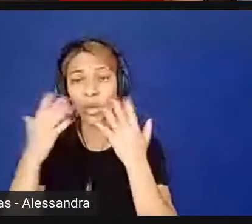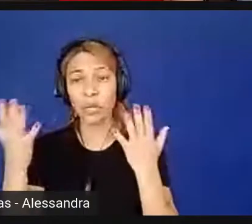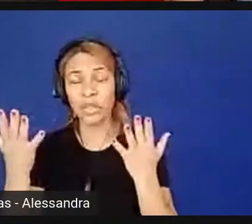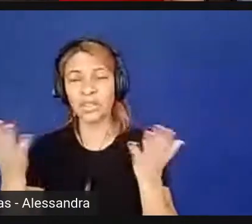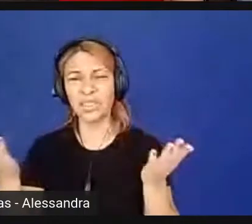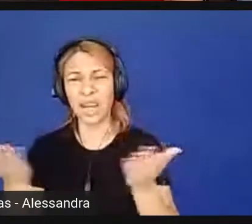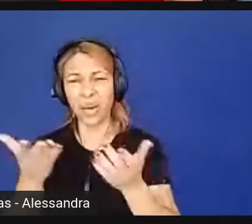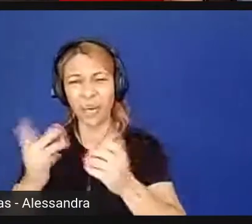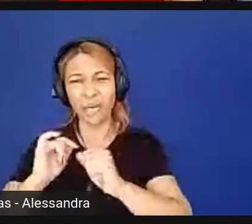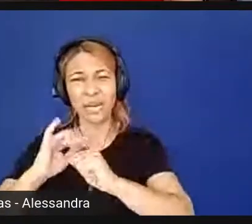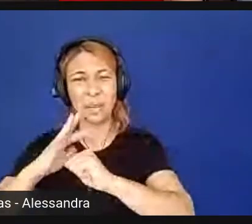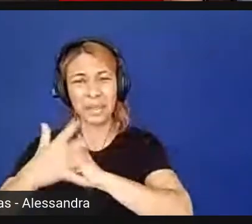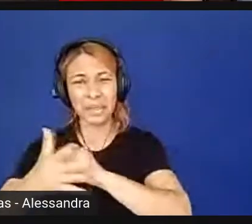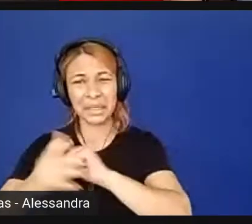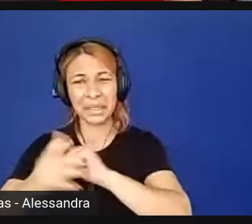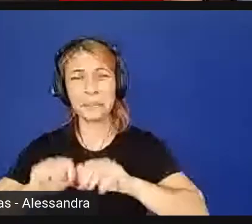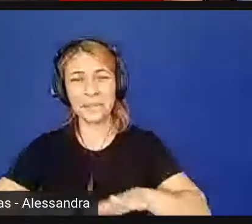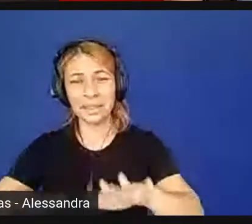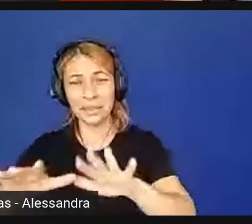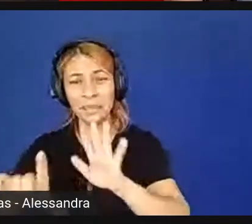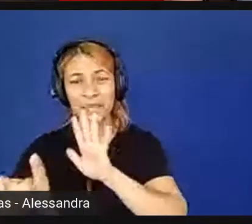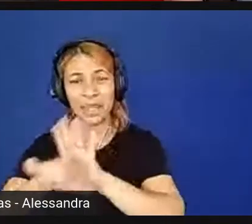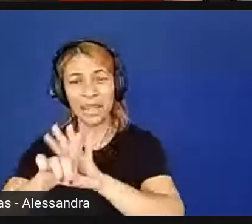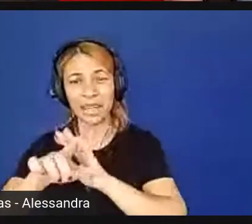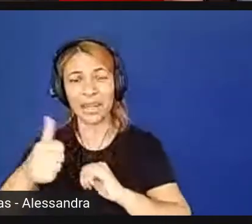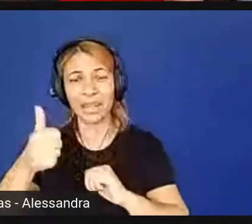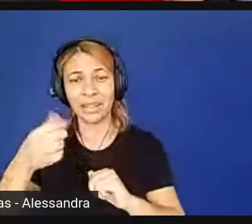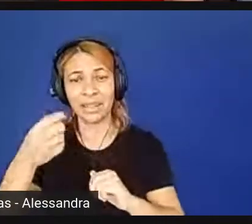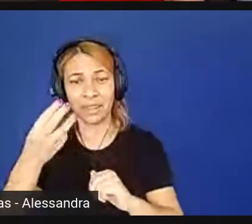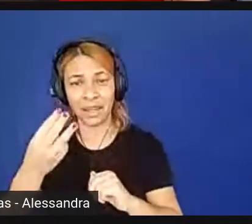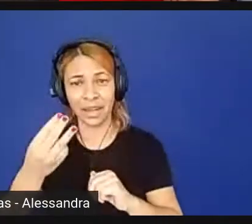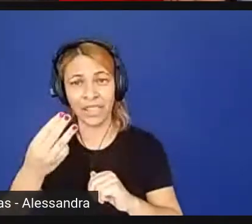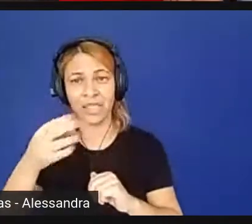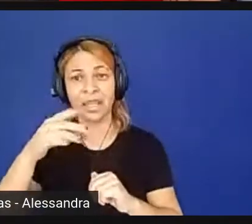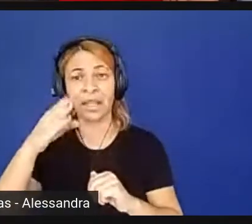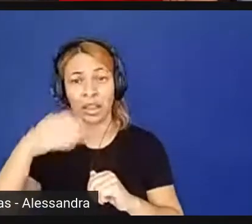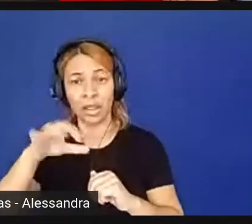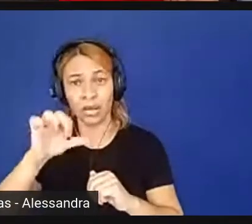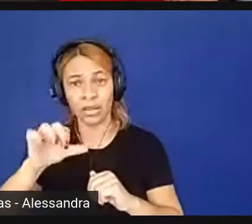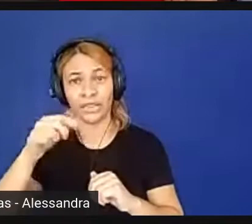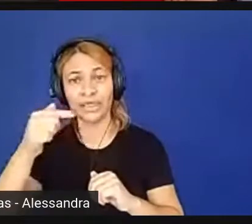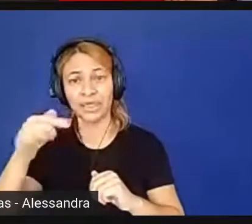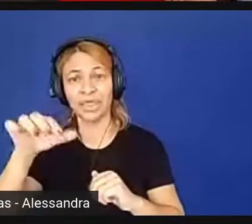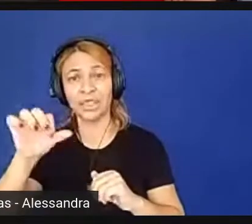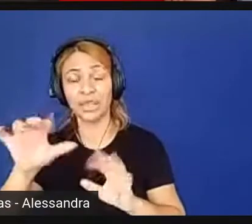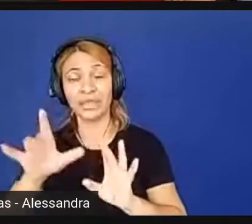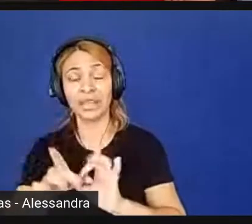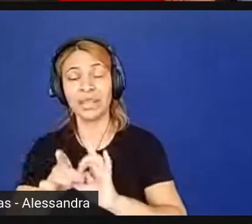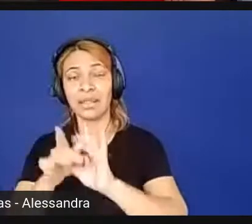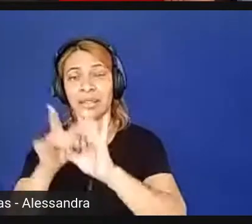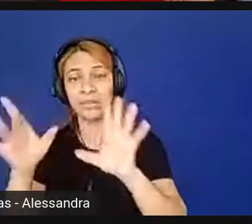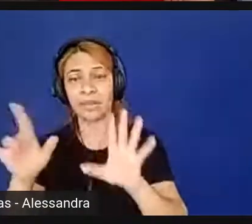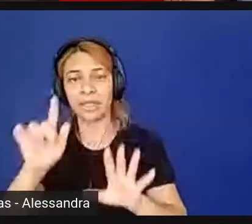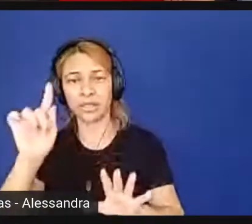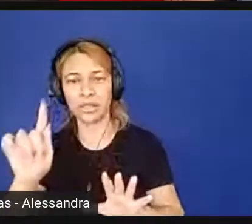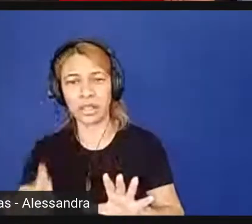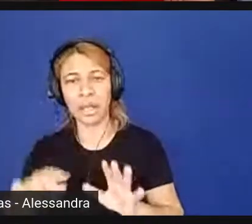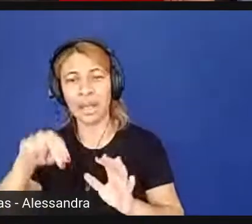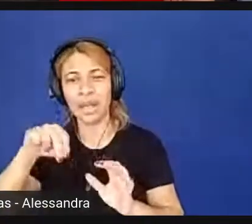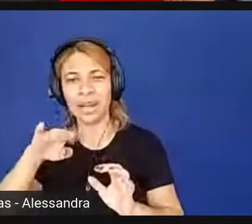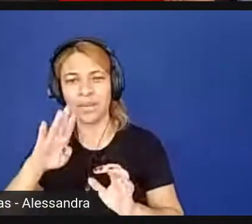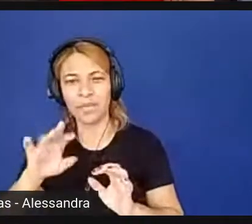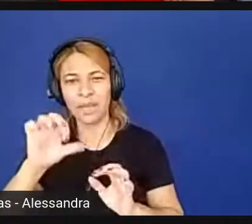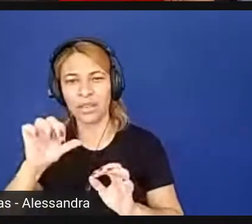pandemia, a Lei 13.979 é uma lei que confere mais liberdade aos gestores, a MP 961 e aquele acervo inteiro de